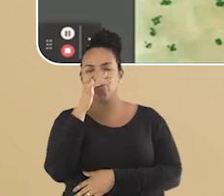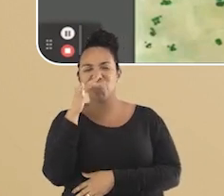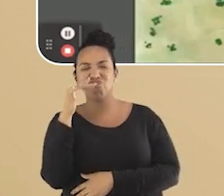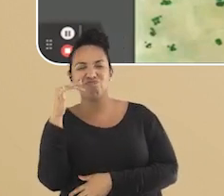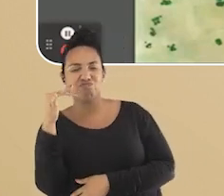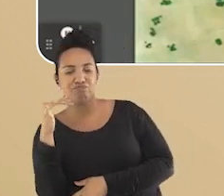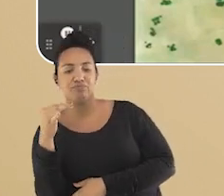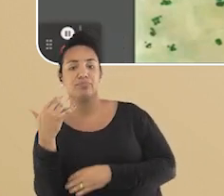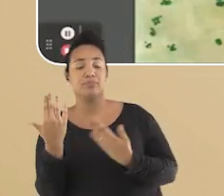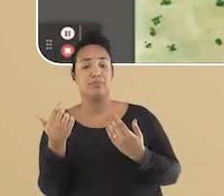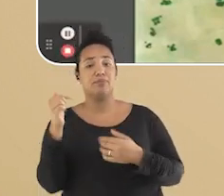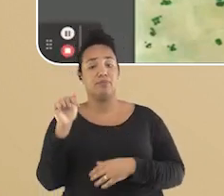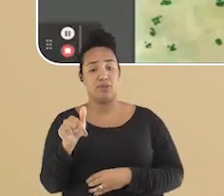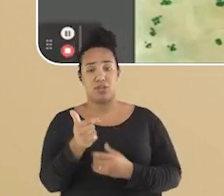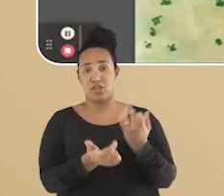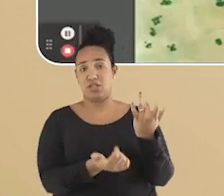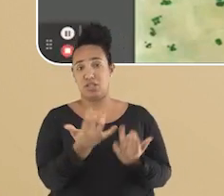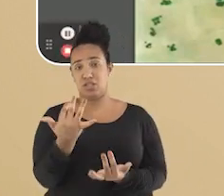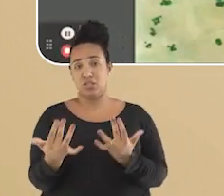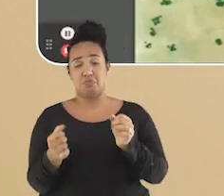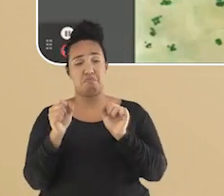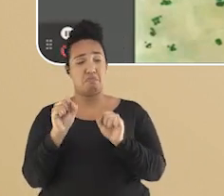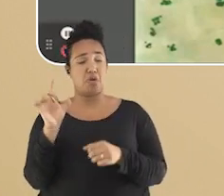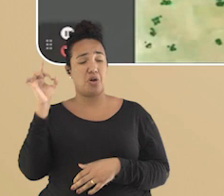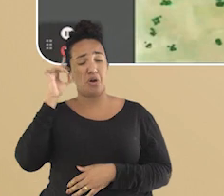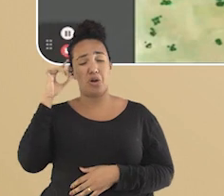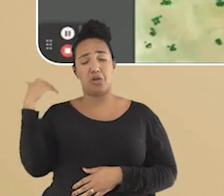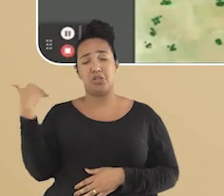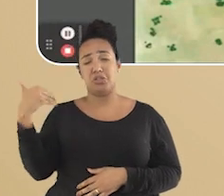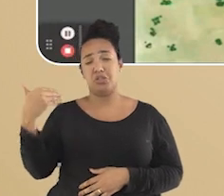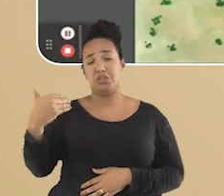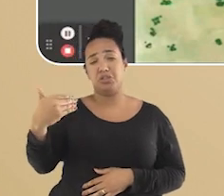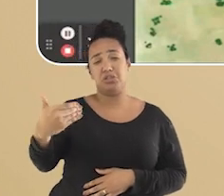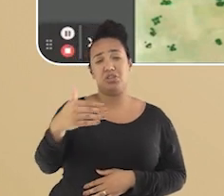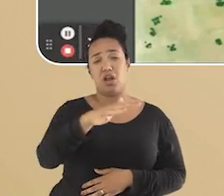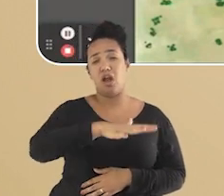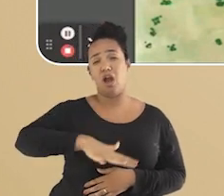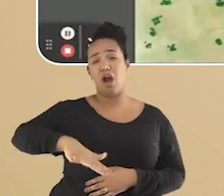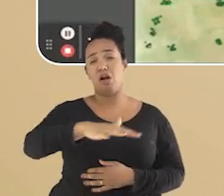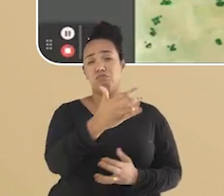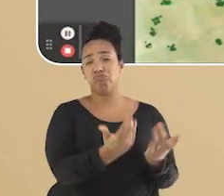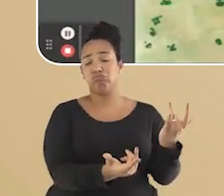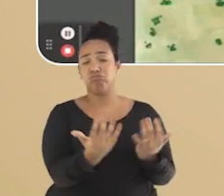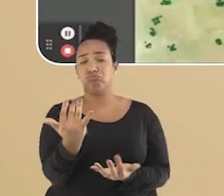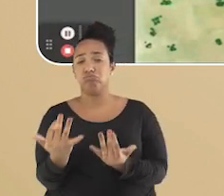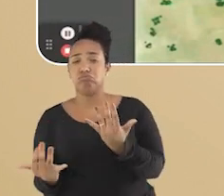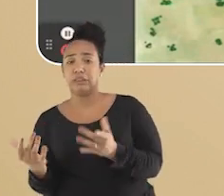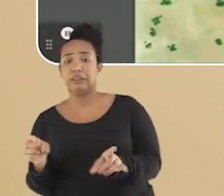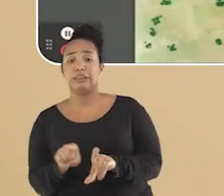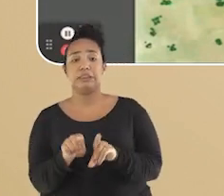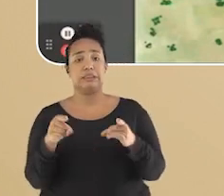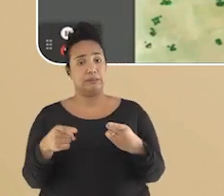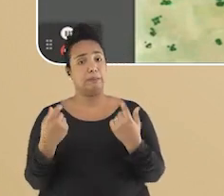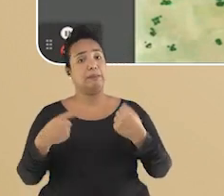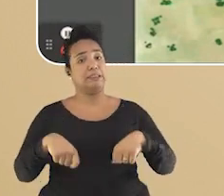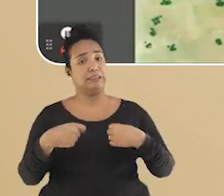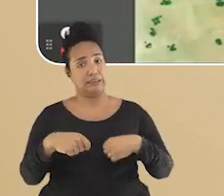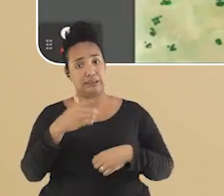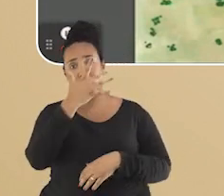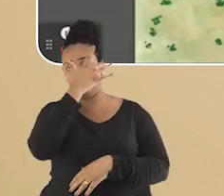se prolongar por vários dias, queimar grandes áreas e necessitar de muita gente